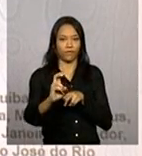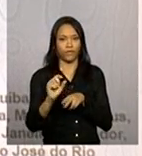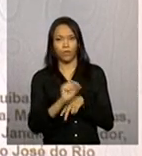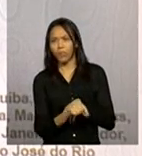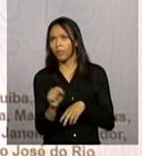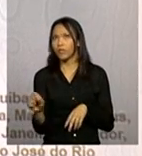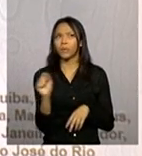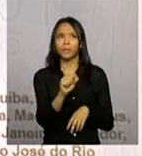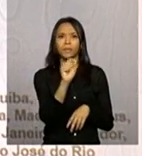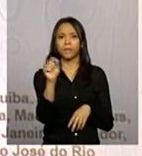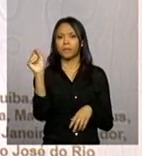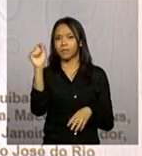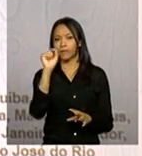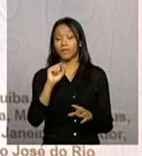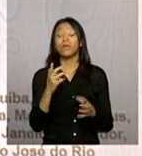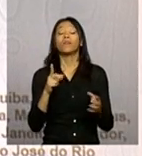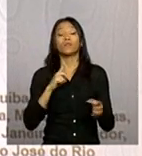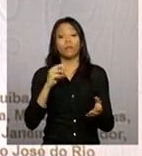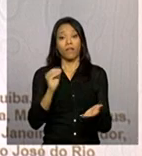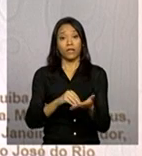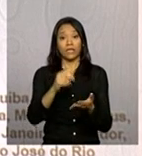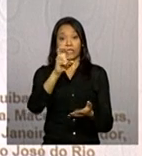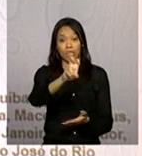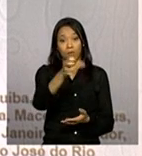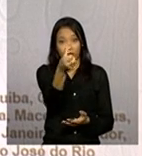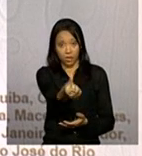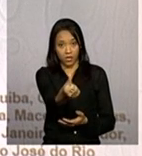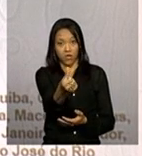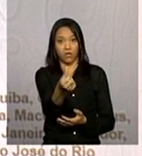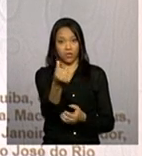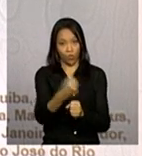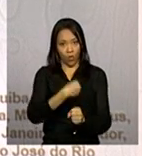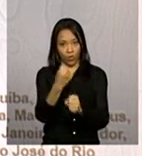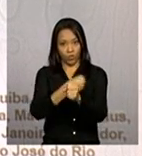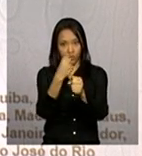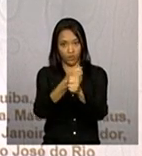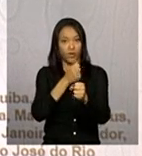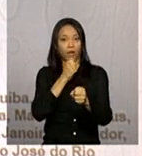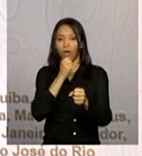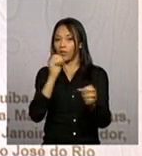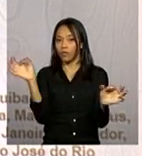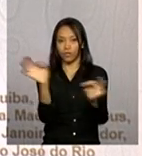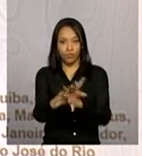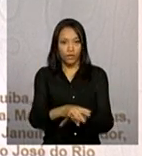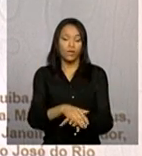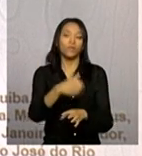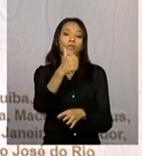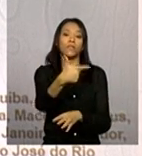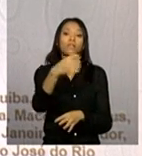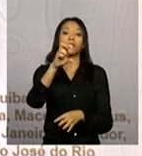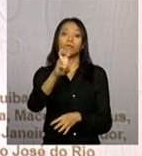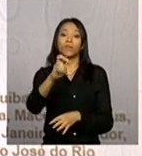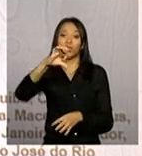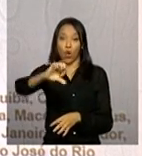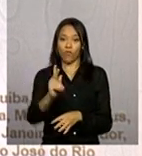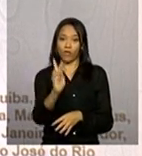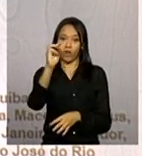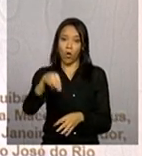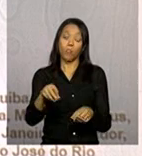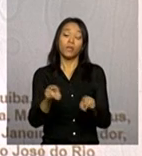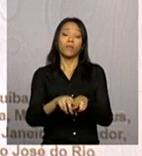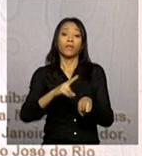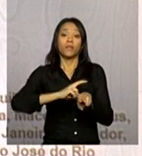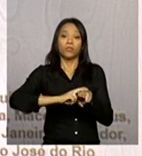Paripe. Nós temos em andamento 56 obras de mobilidade, somando 819 quilômetros, sobre trilho